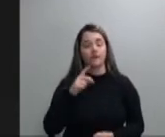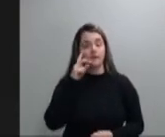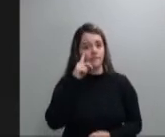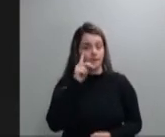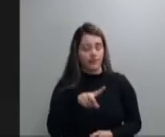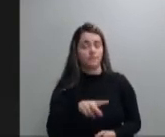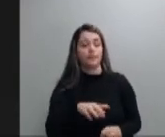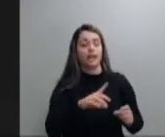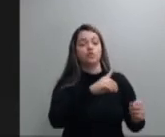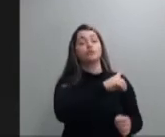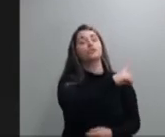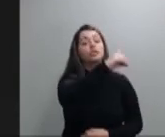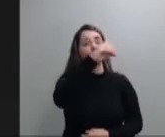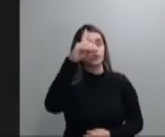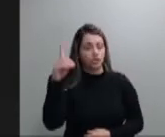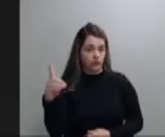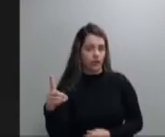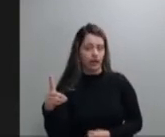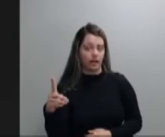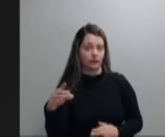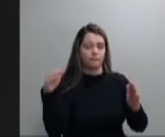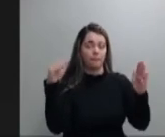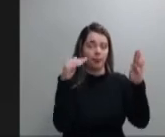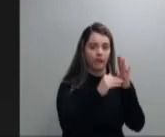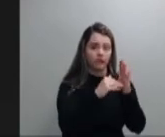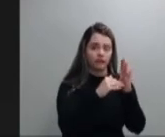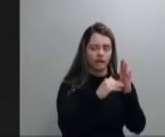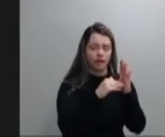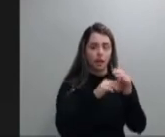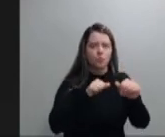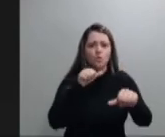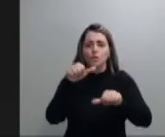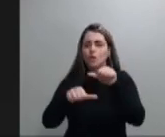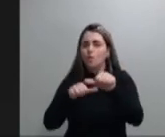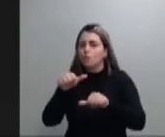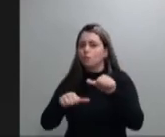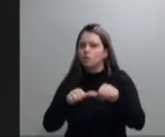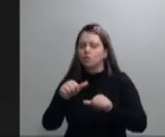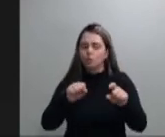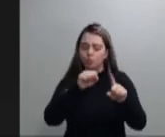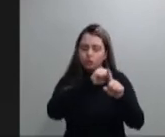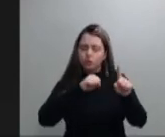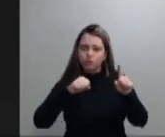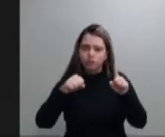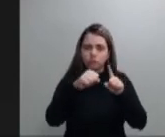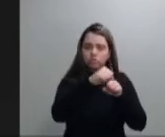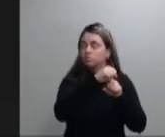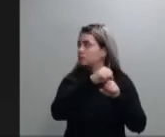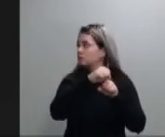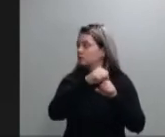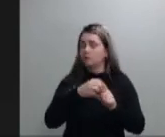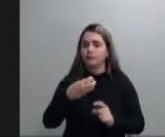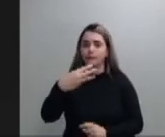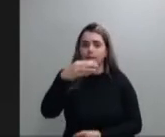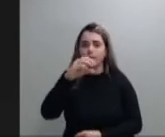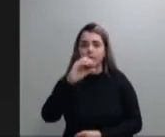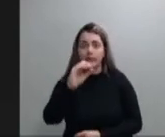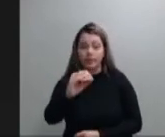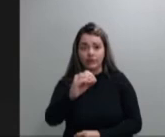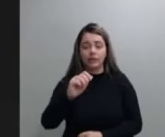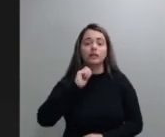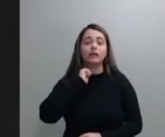Extraordinária que alterou o Estatuto Social da White Martins qual seja 30 de abril de 1996